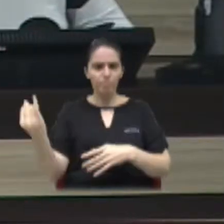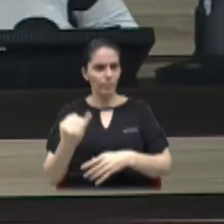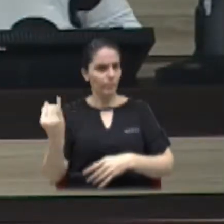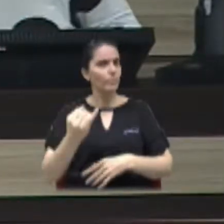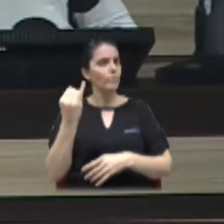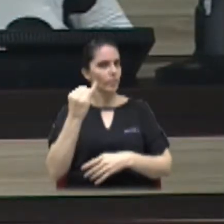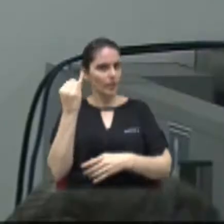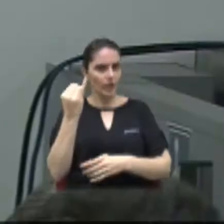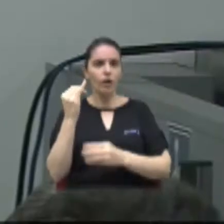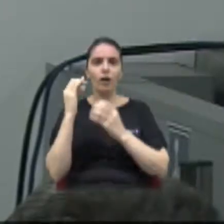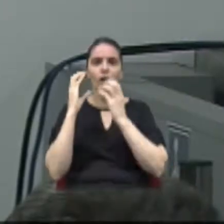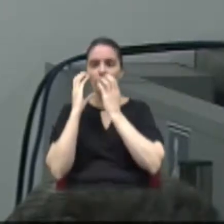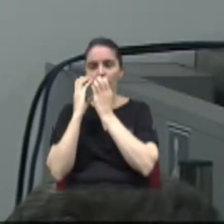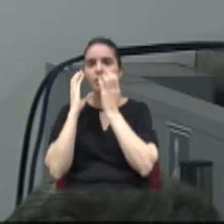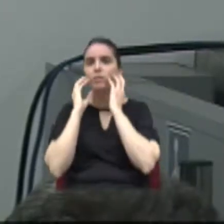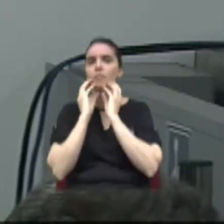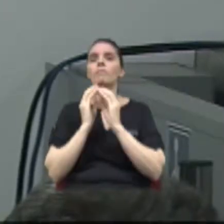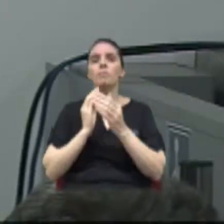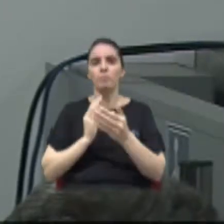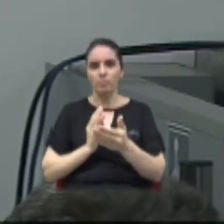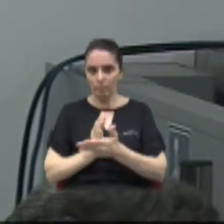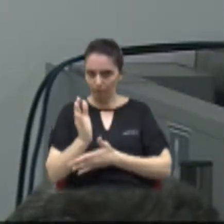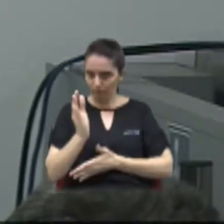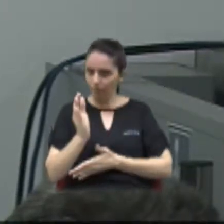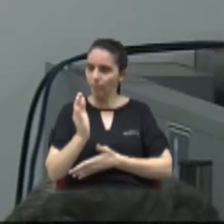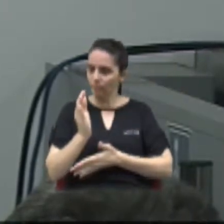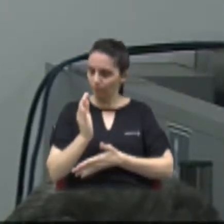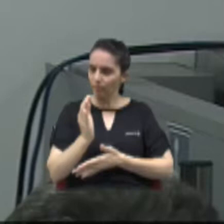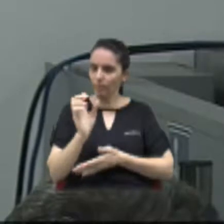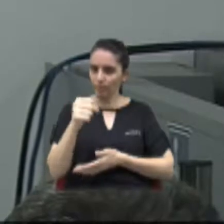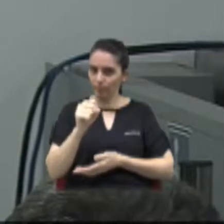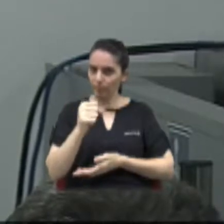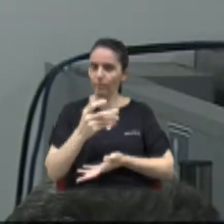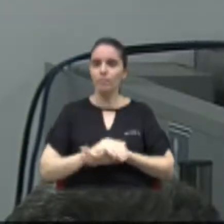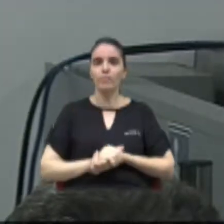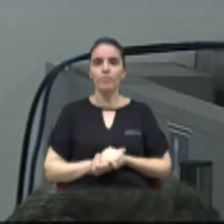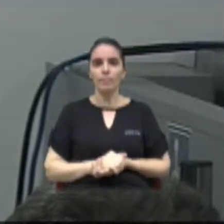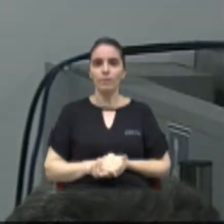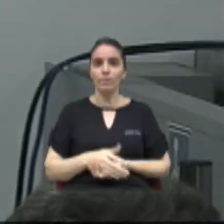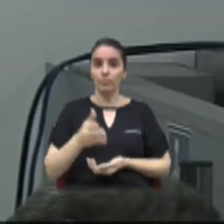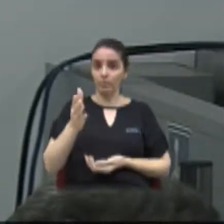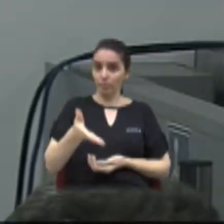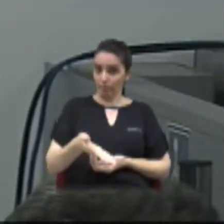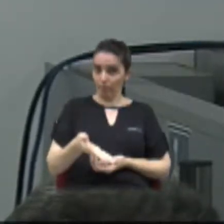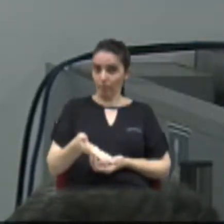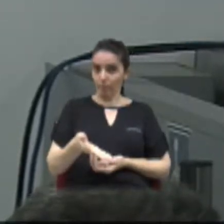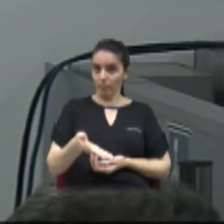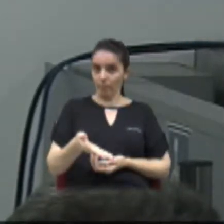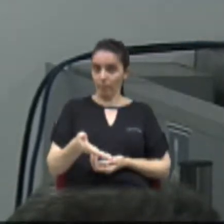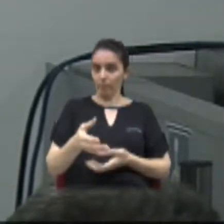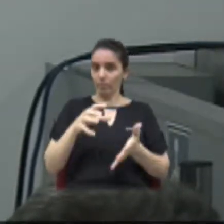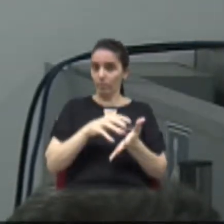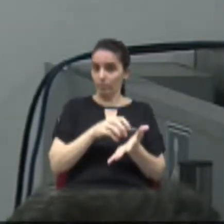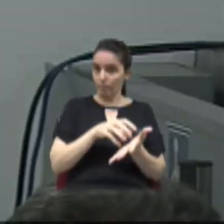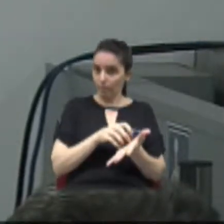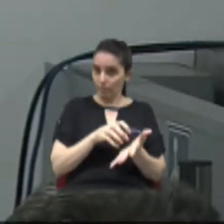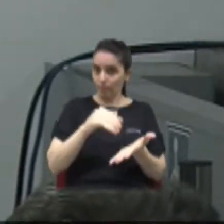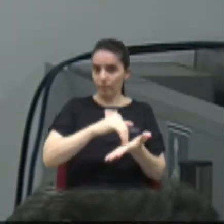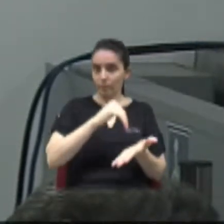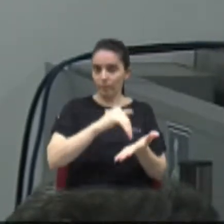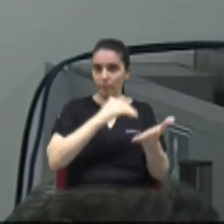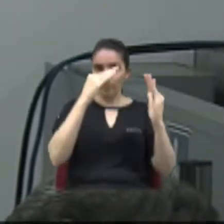hoje cadastrado na Secretaria da Habitação perto de 11, 12 mil nomes de pessoas.